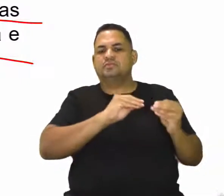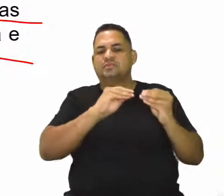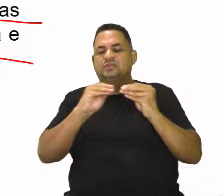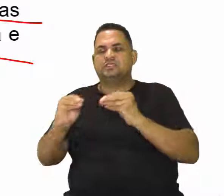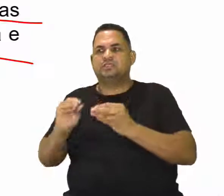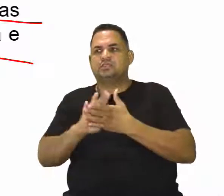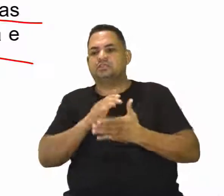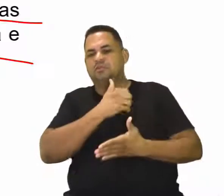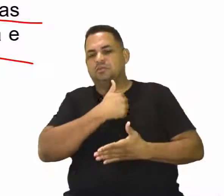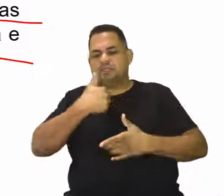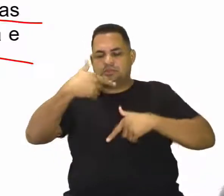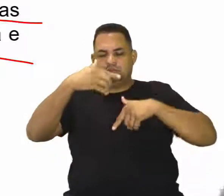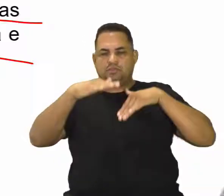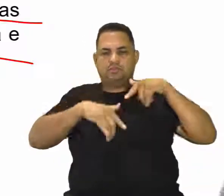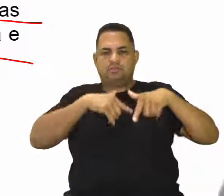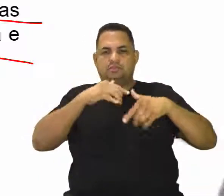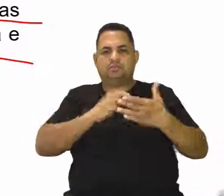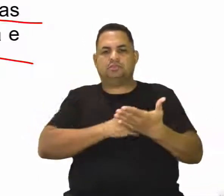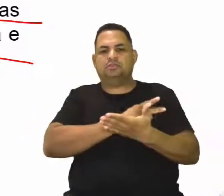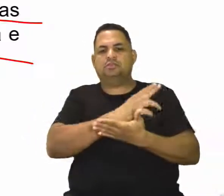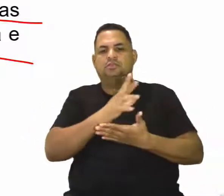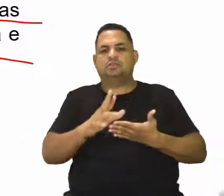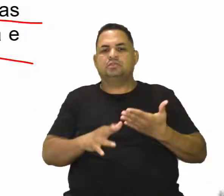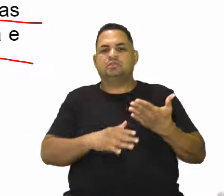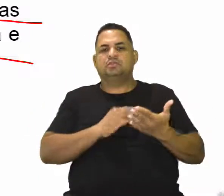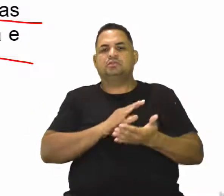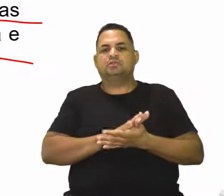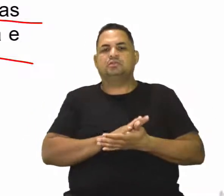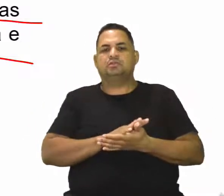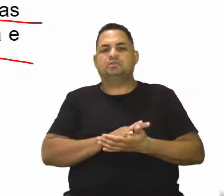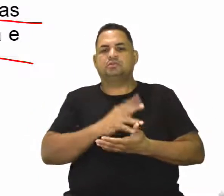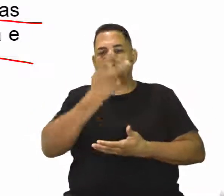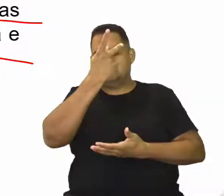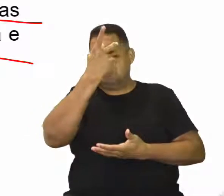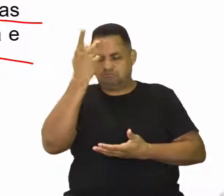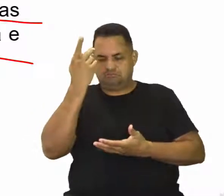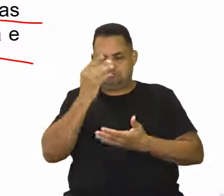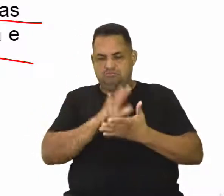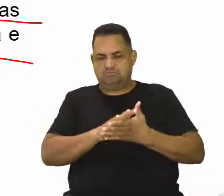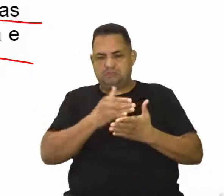funcionários, ou milhares de pais de família vão para ruas.